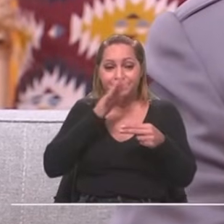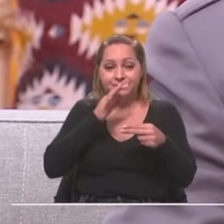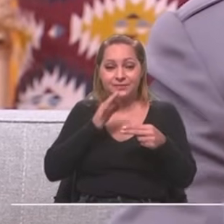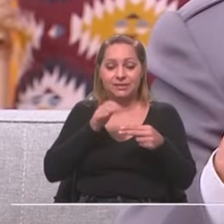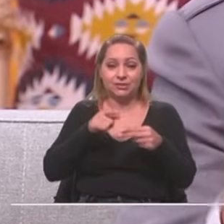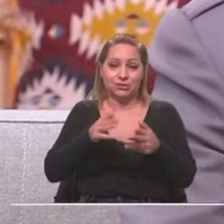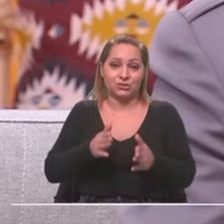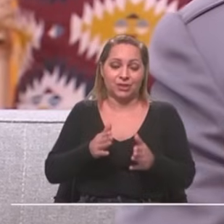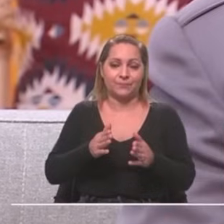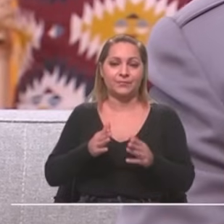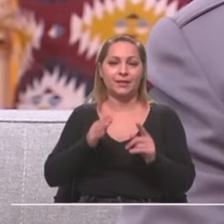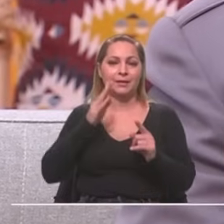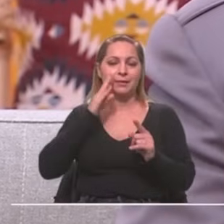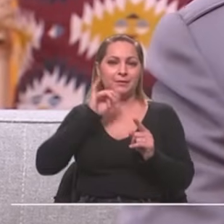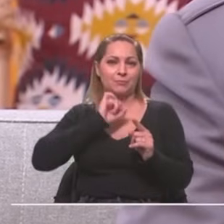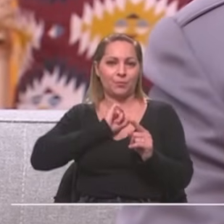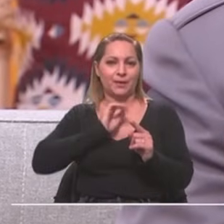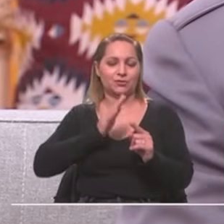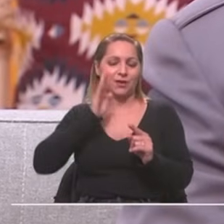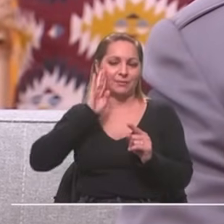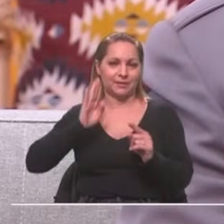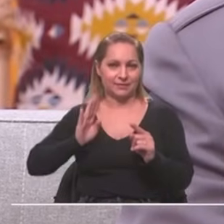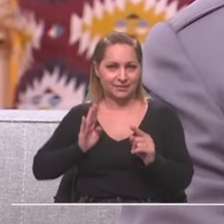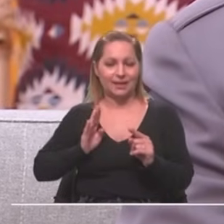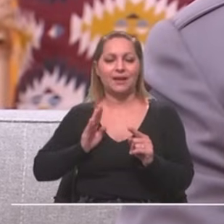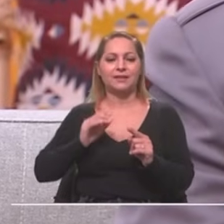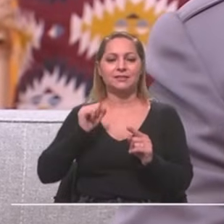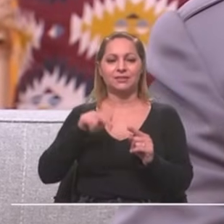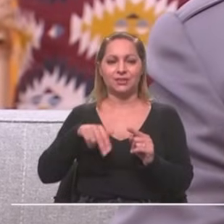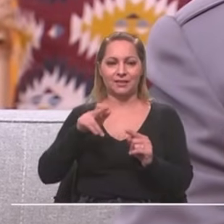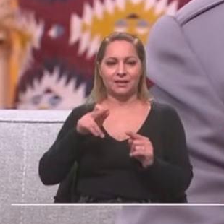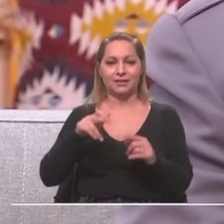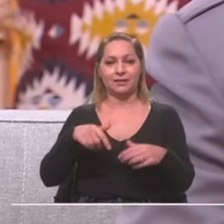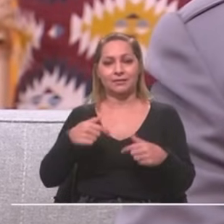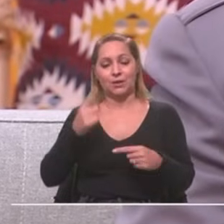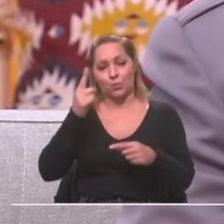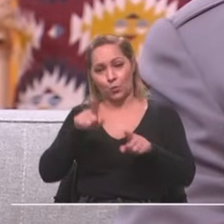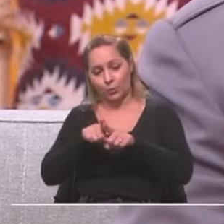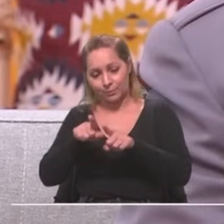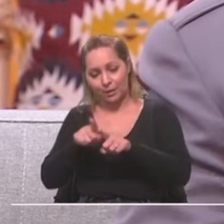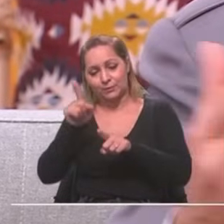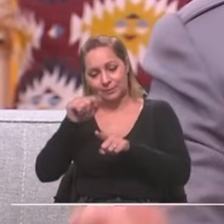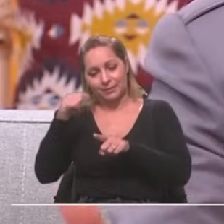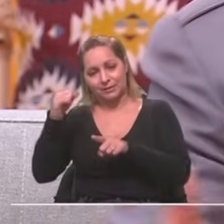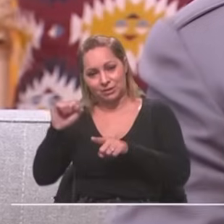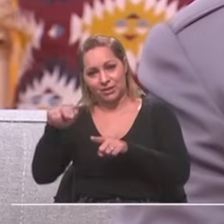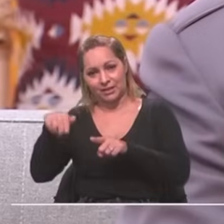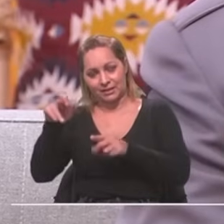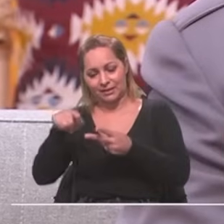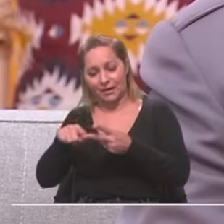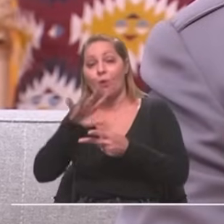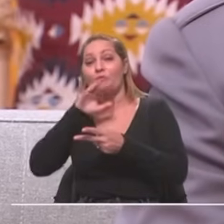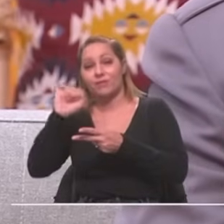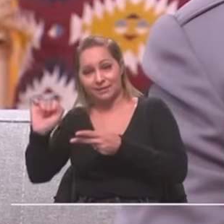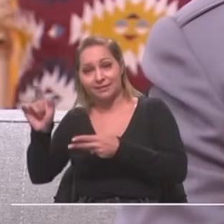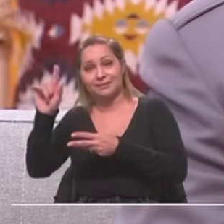seus... João, o pai, foi militar, da GNR. Tenho um irmão que também está na GNR, o filho dele também é